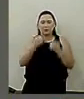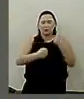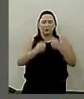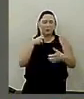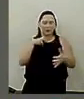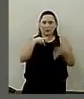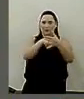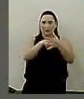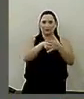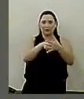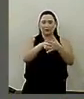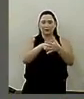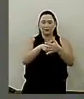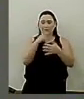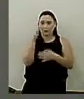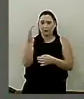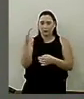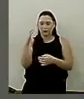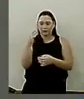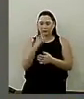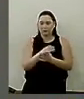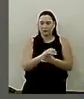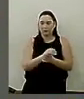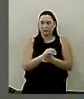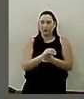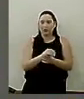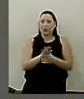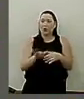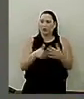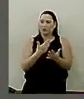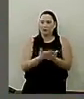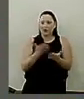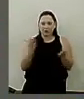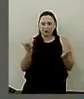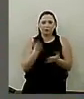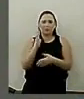Desde esse dia em diante, a minha árvore preferida é o buriti.